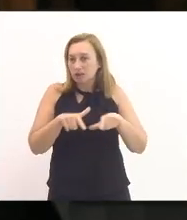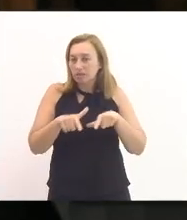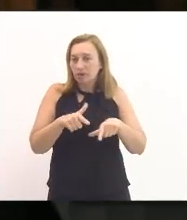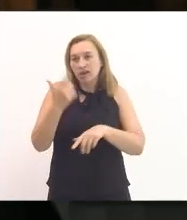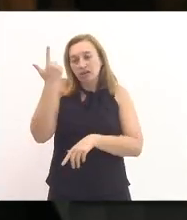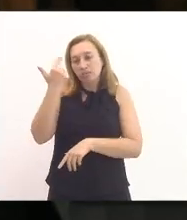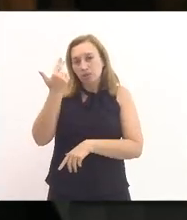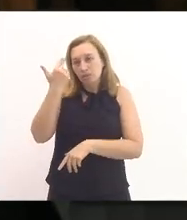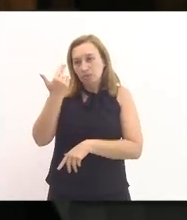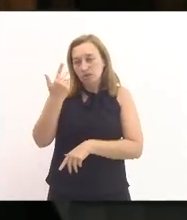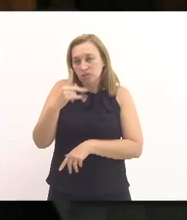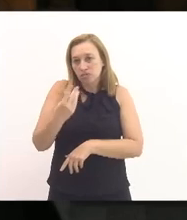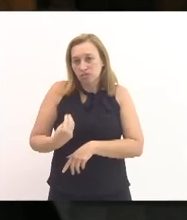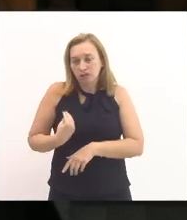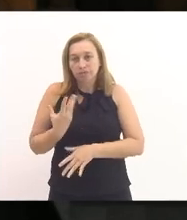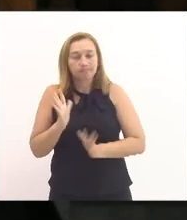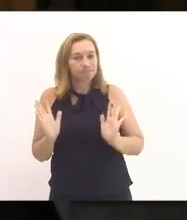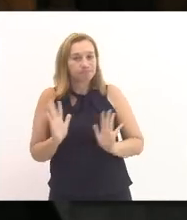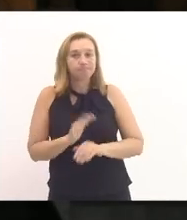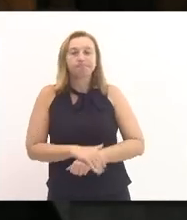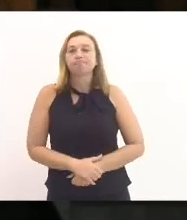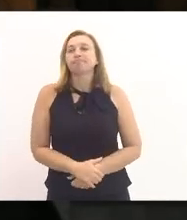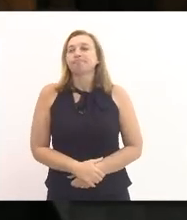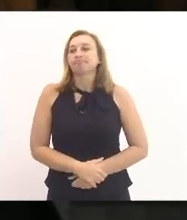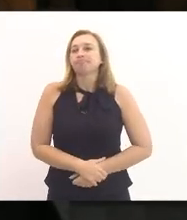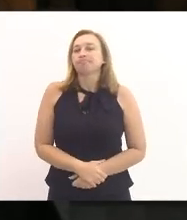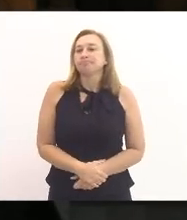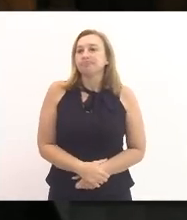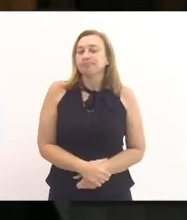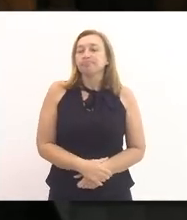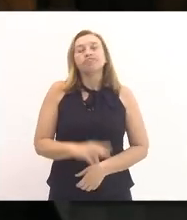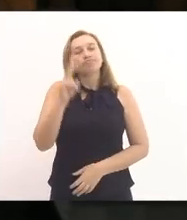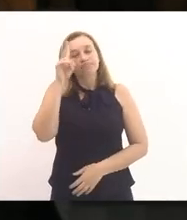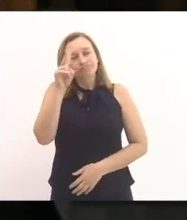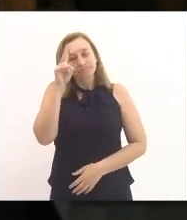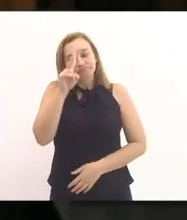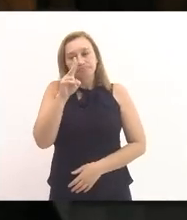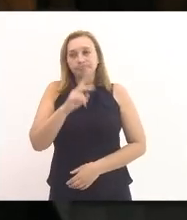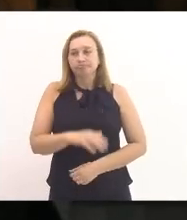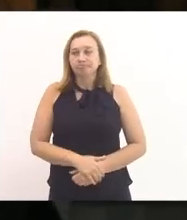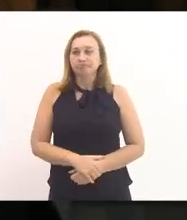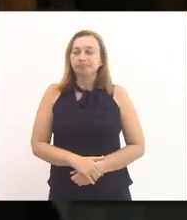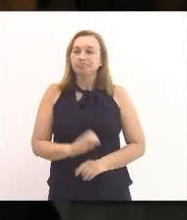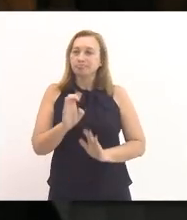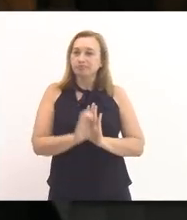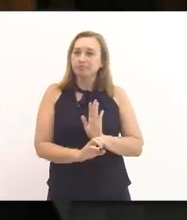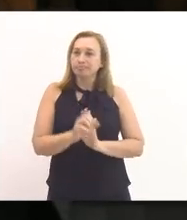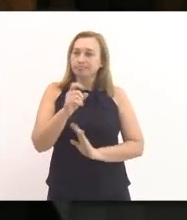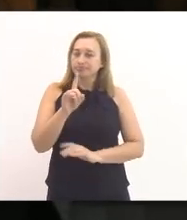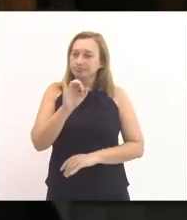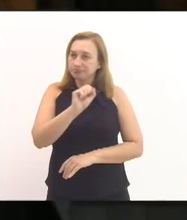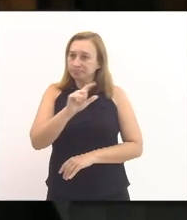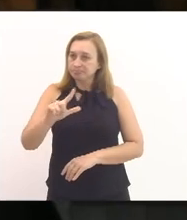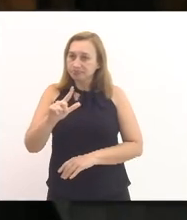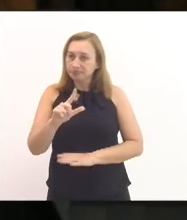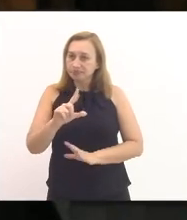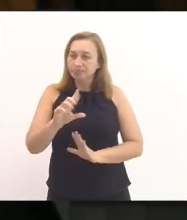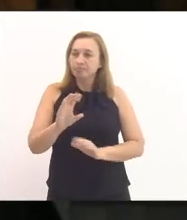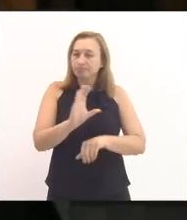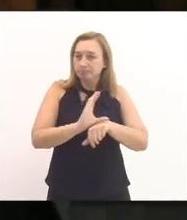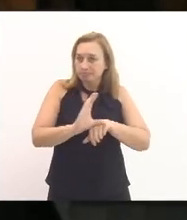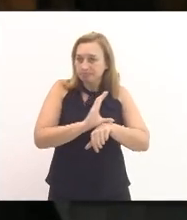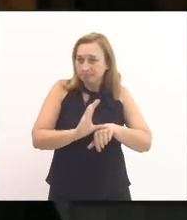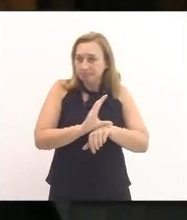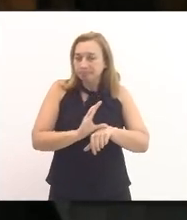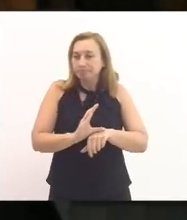e o seu mandato a e lembrando inclusive que a emenda sindical está contemplada na construção